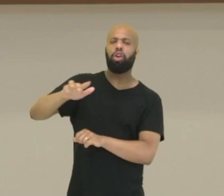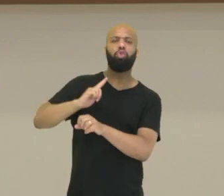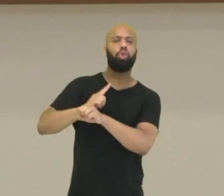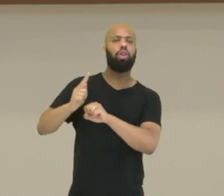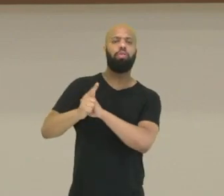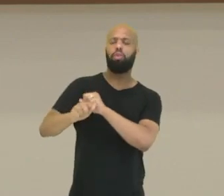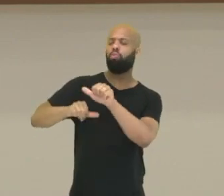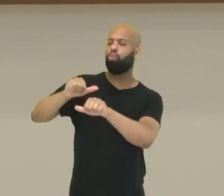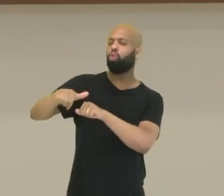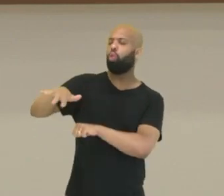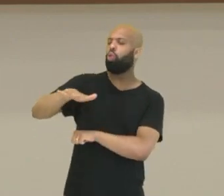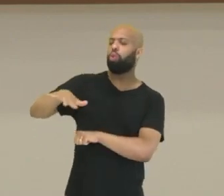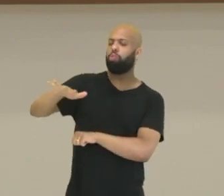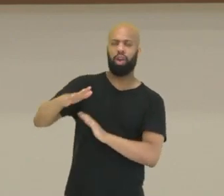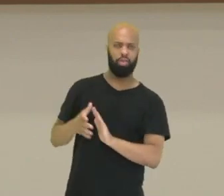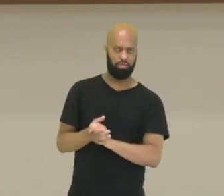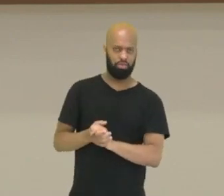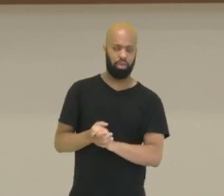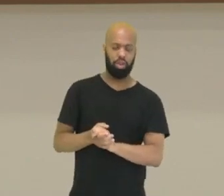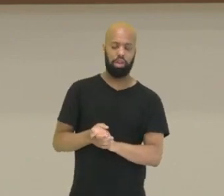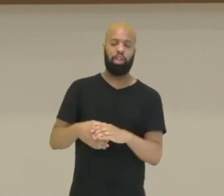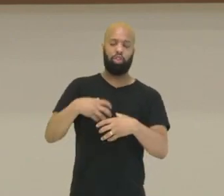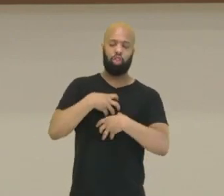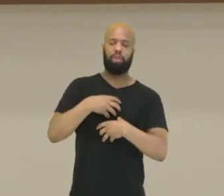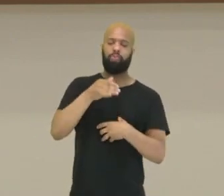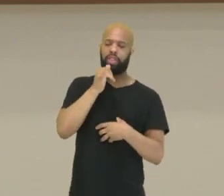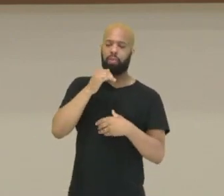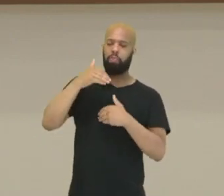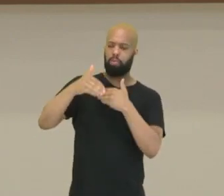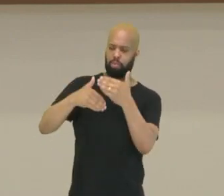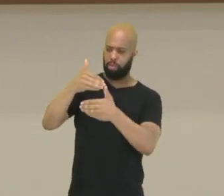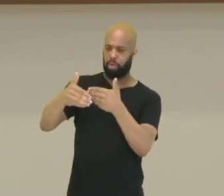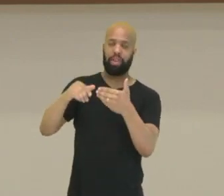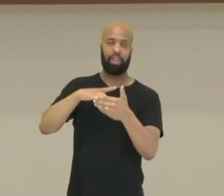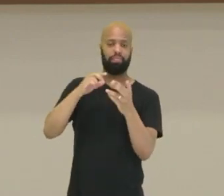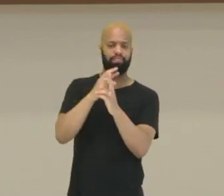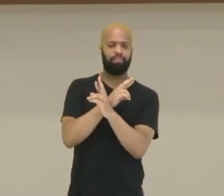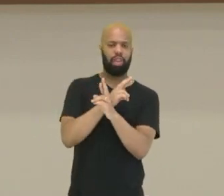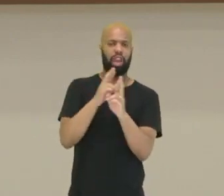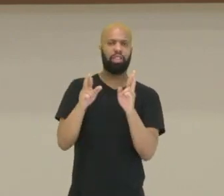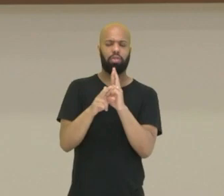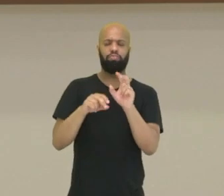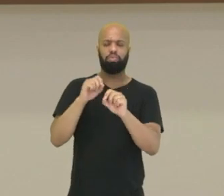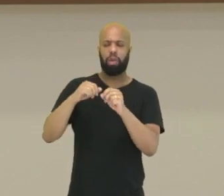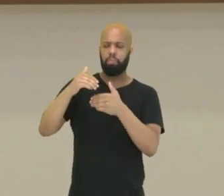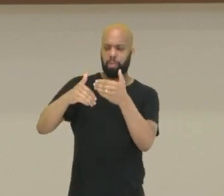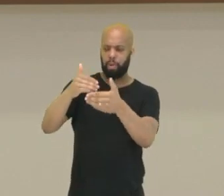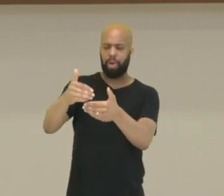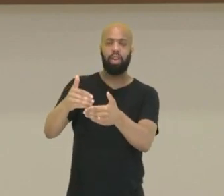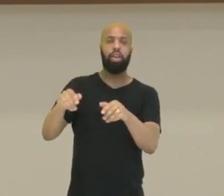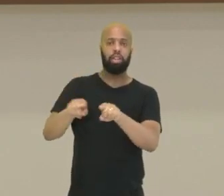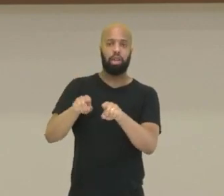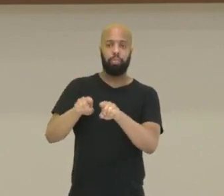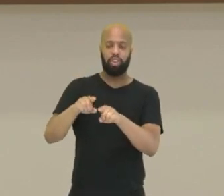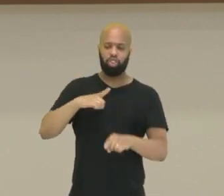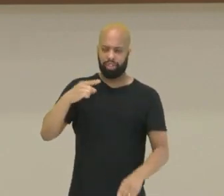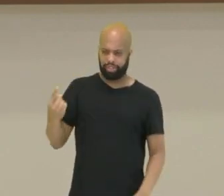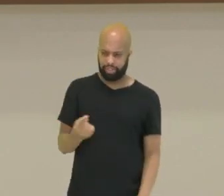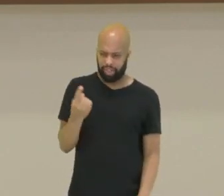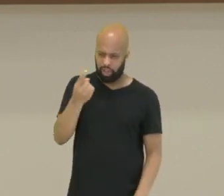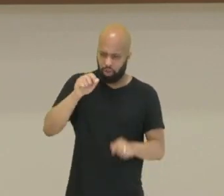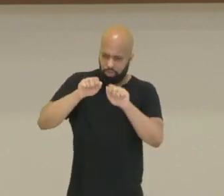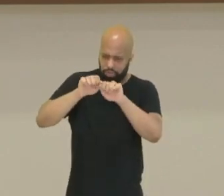longo do tempo, conforme se desenvolviam atividades ou se avançava a ocupação para o interior,